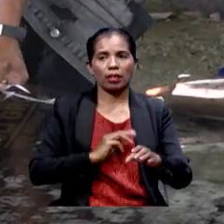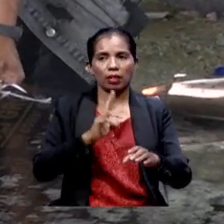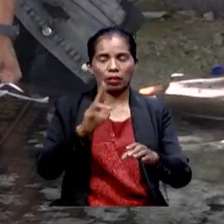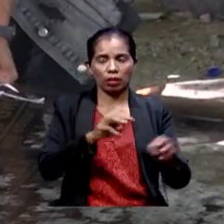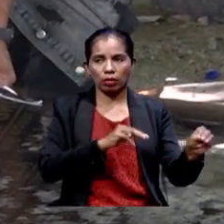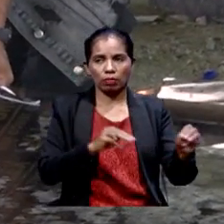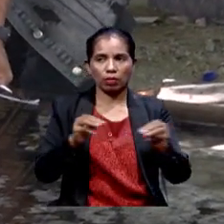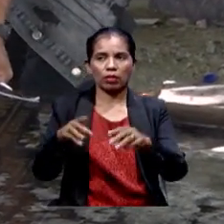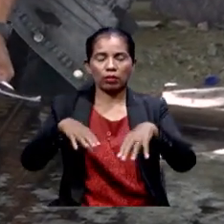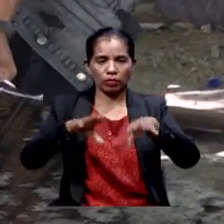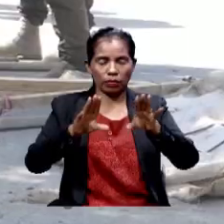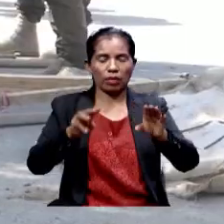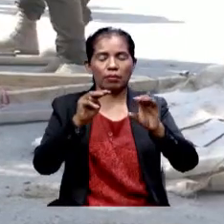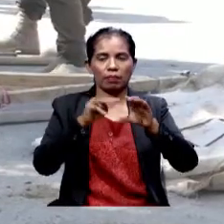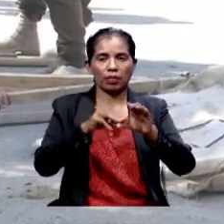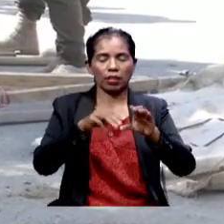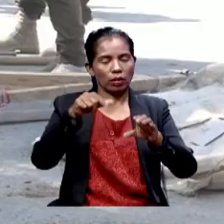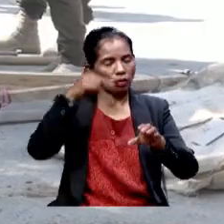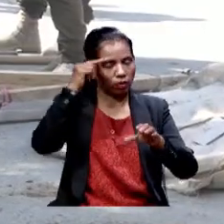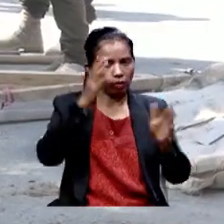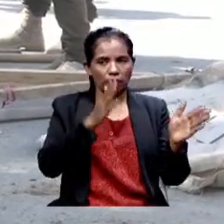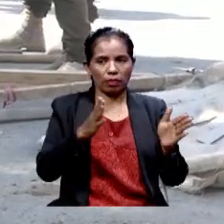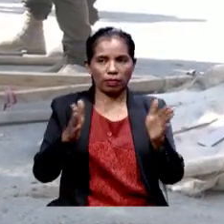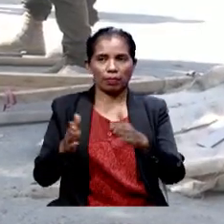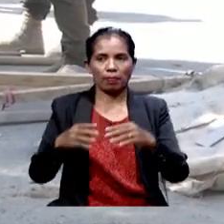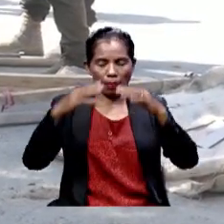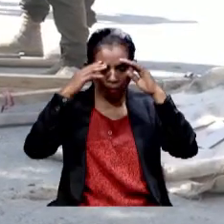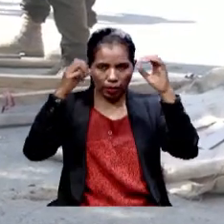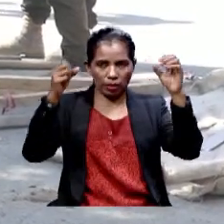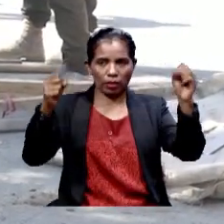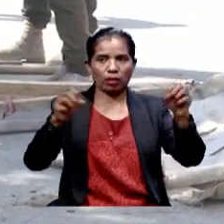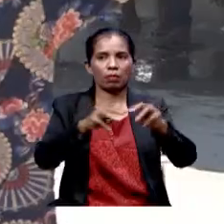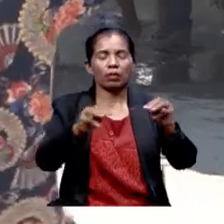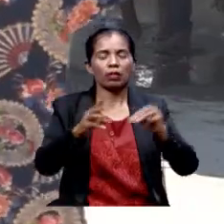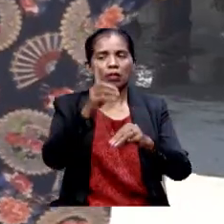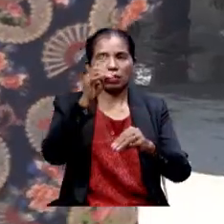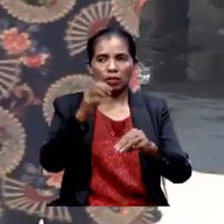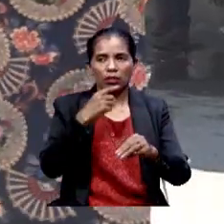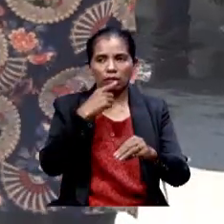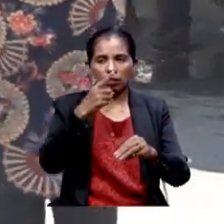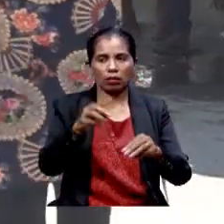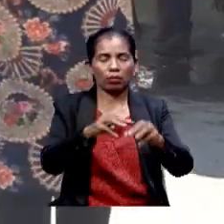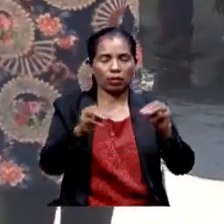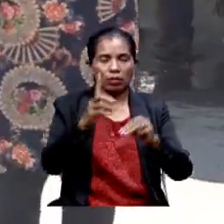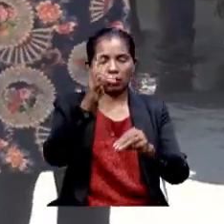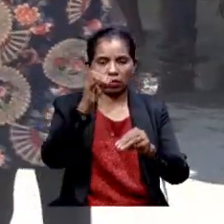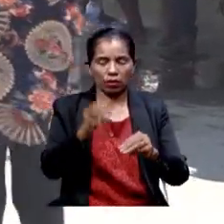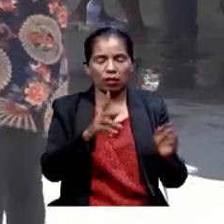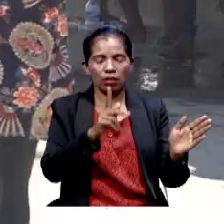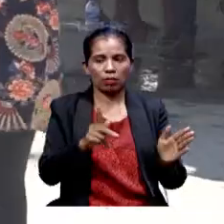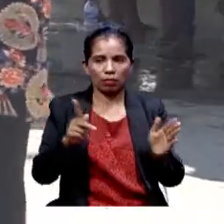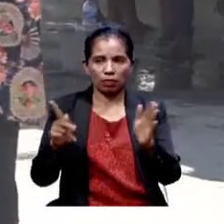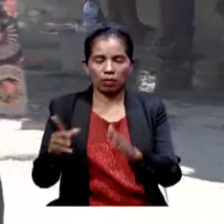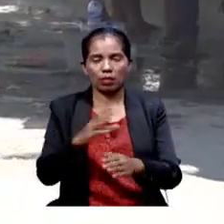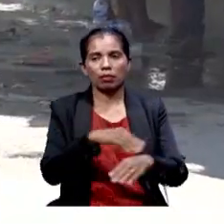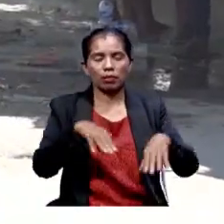muda bafang e mercado nebe governo prepara ona. Presidente autoridade município dili explica, município dili ne plano ato organiza